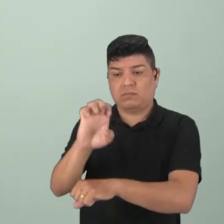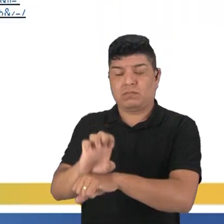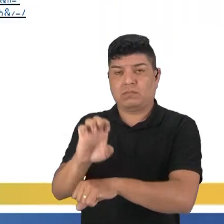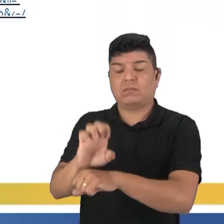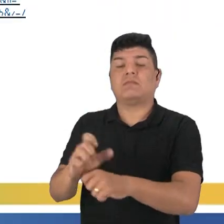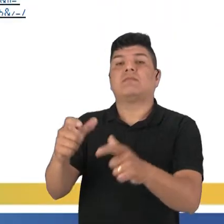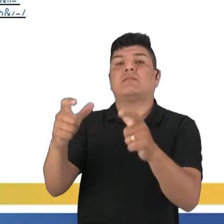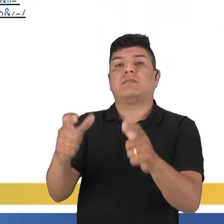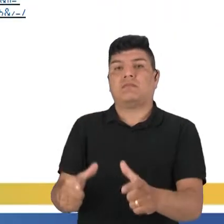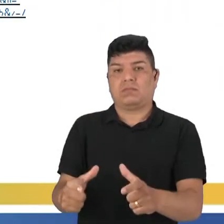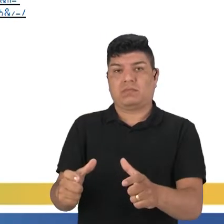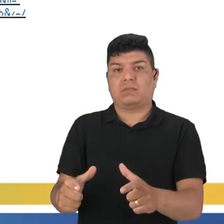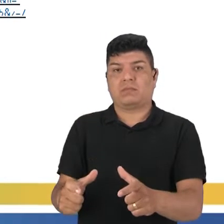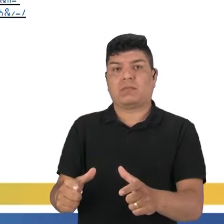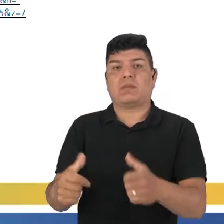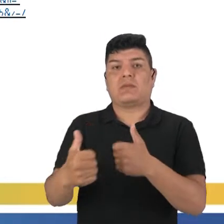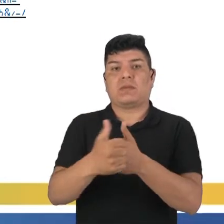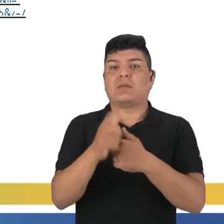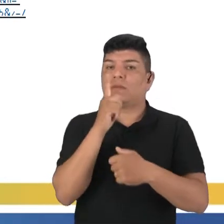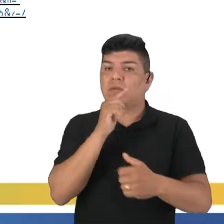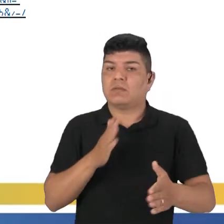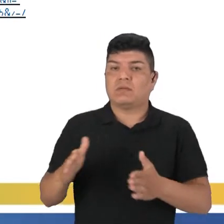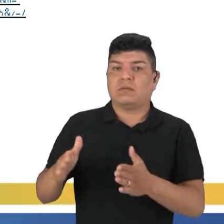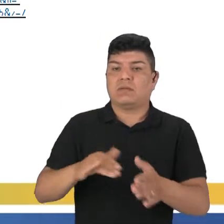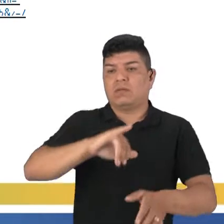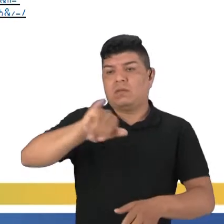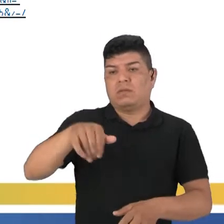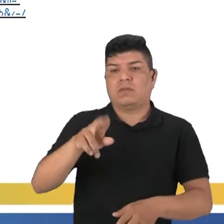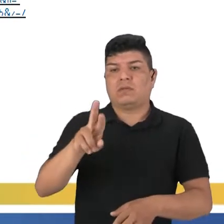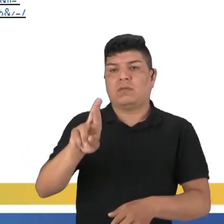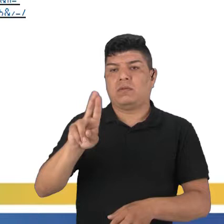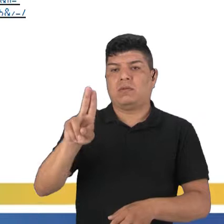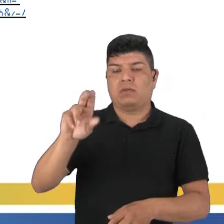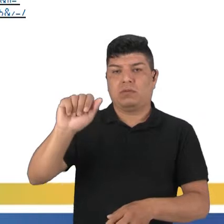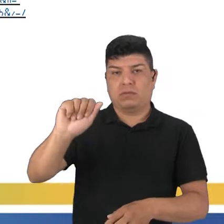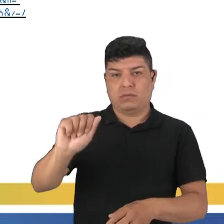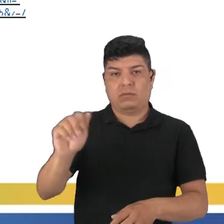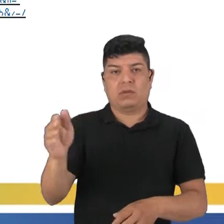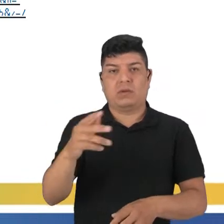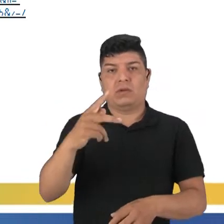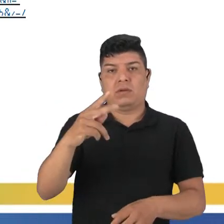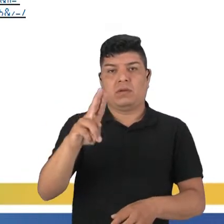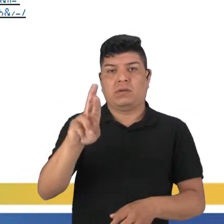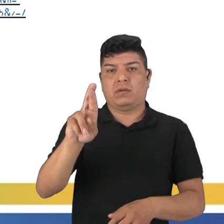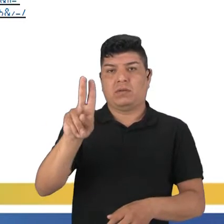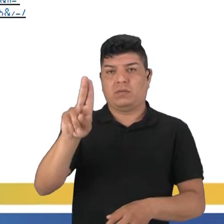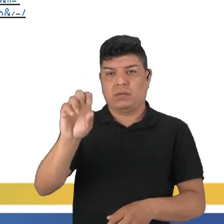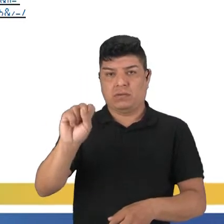ficam localizadas nas bacias do rio Juruá e Purus, e correspondem a